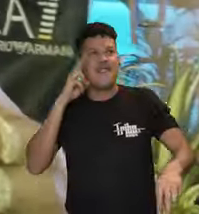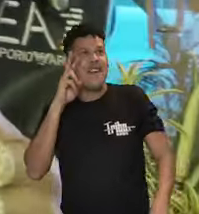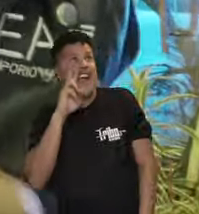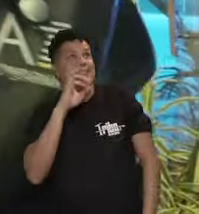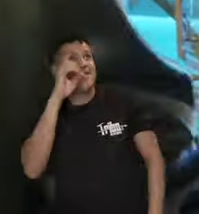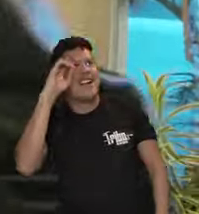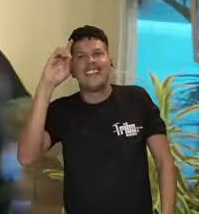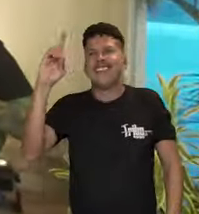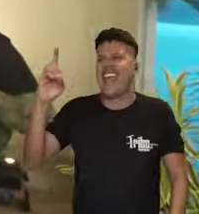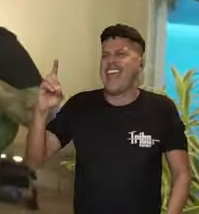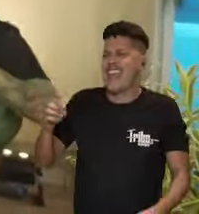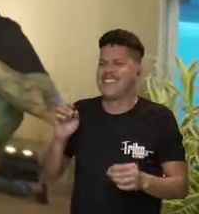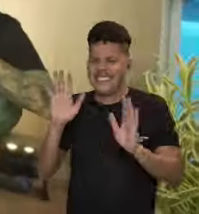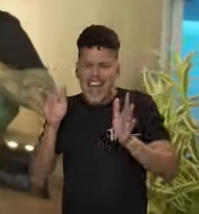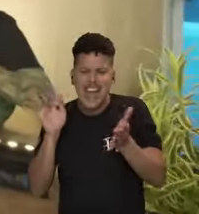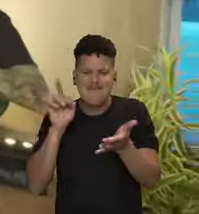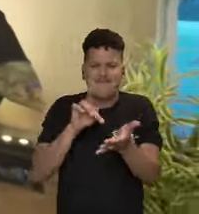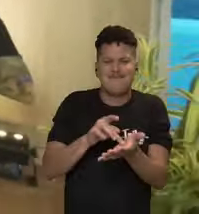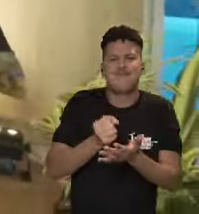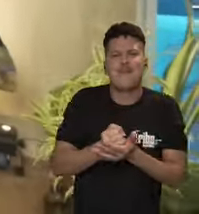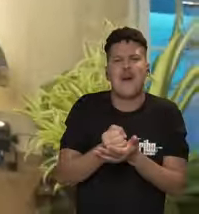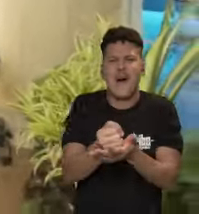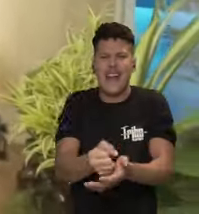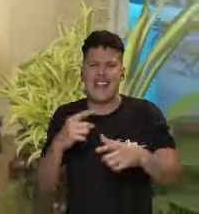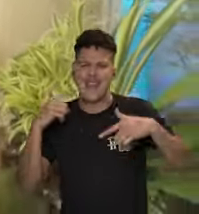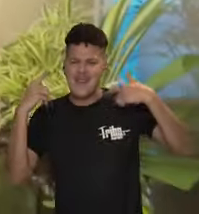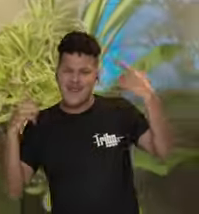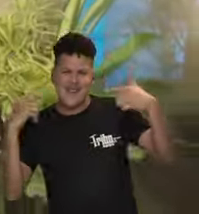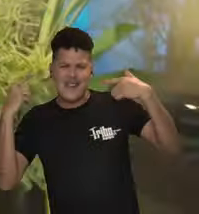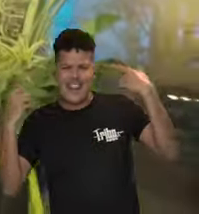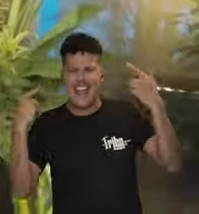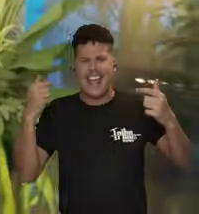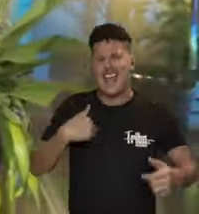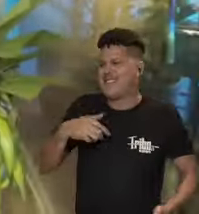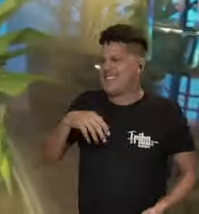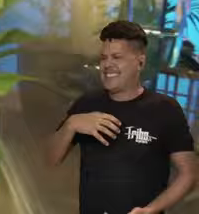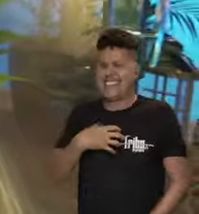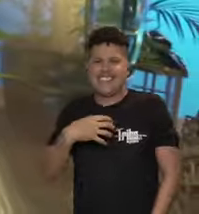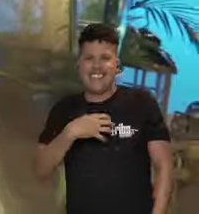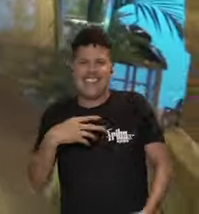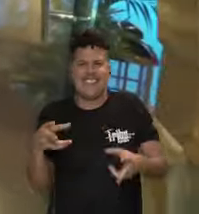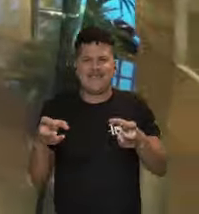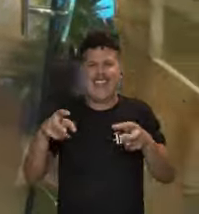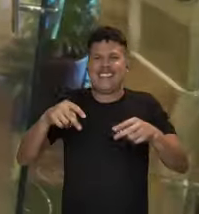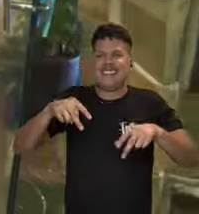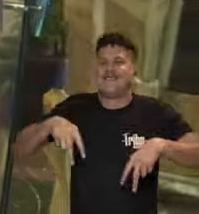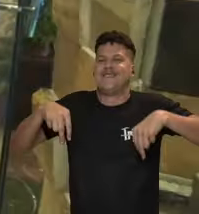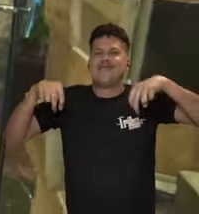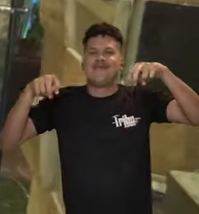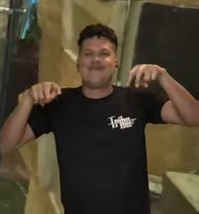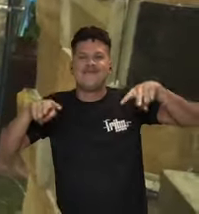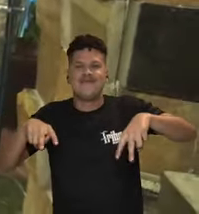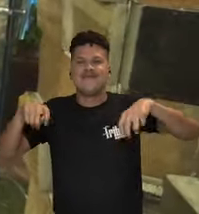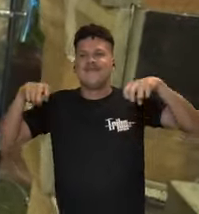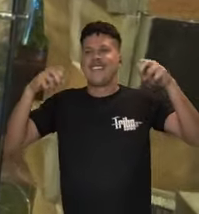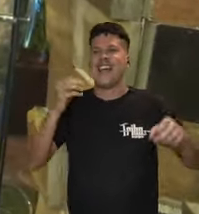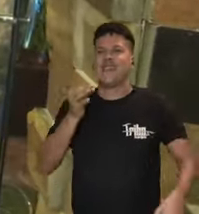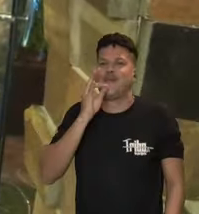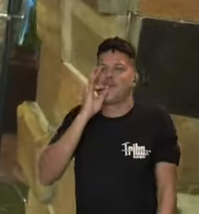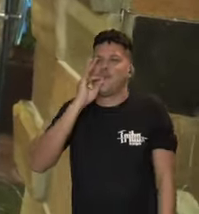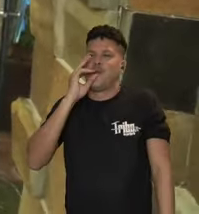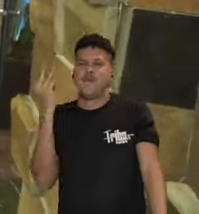nossa loucura. A gravidade zerou, me sinto nas alturas. Bob voltou e de quebra ainda trouxe a